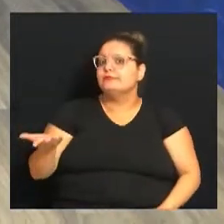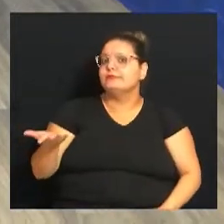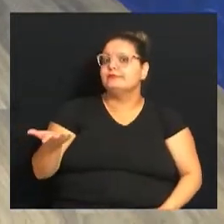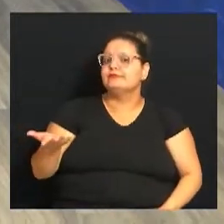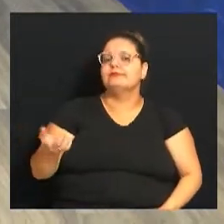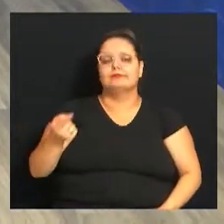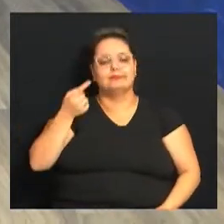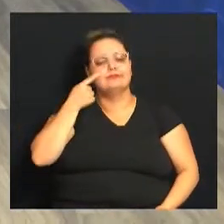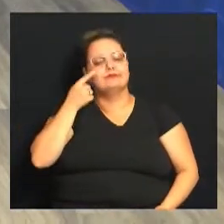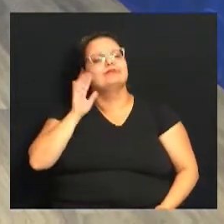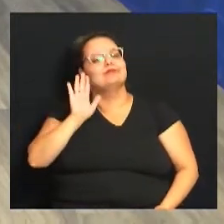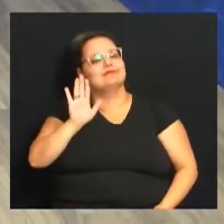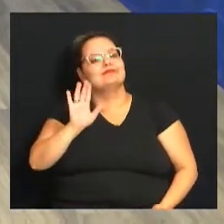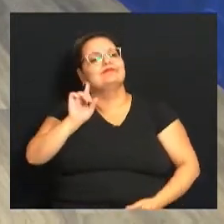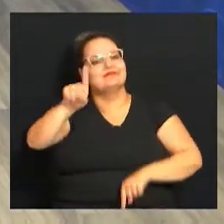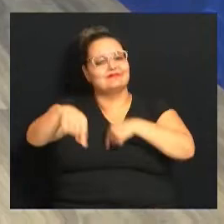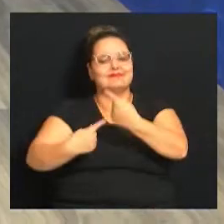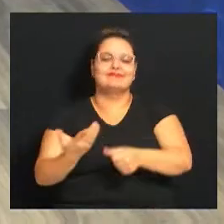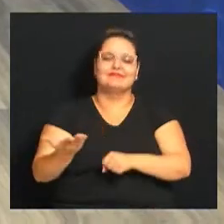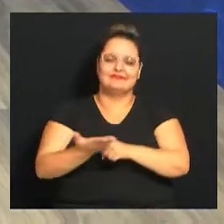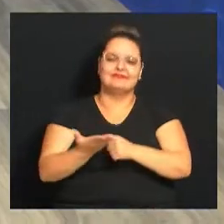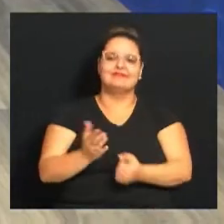dia? Já, depois do nosso intervalo.